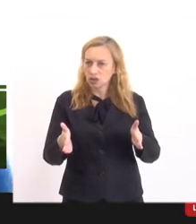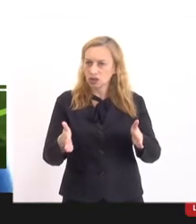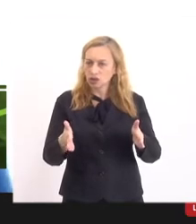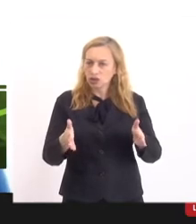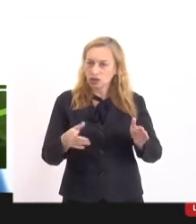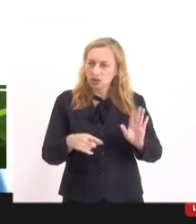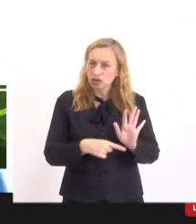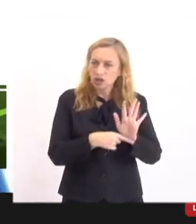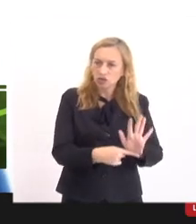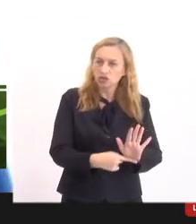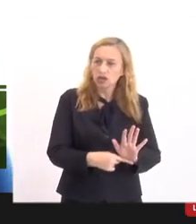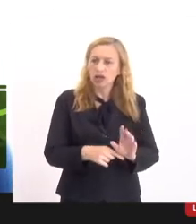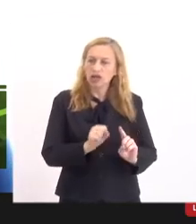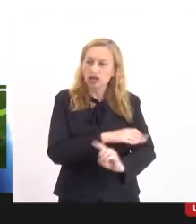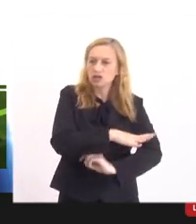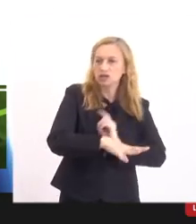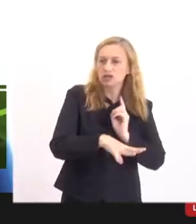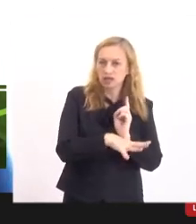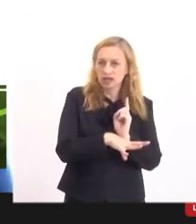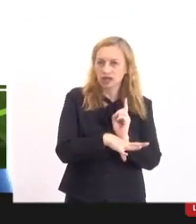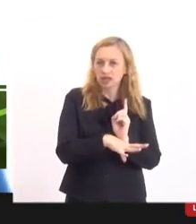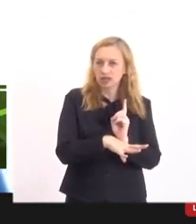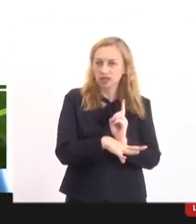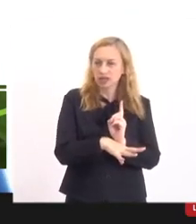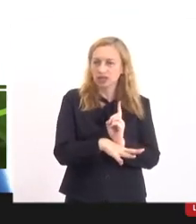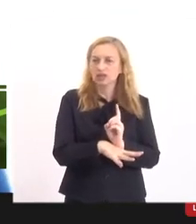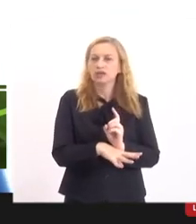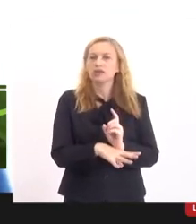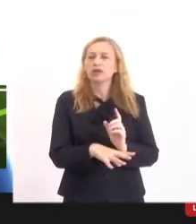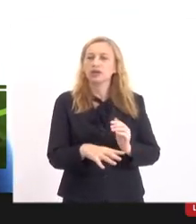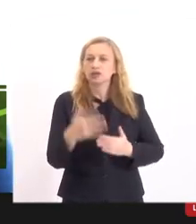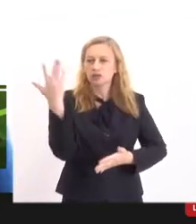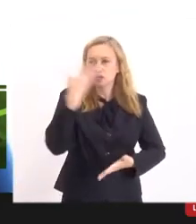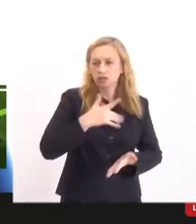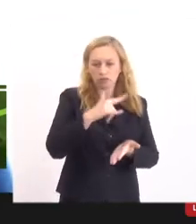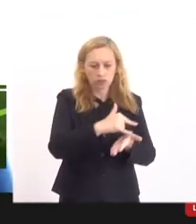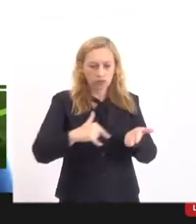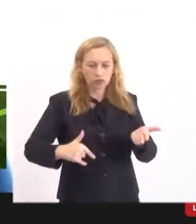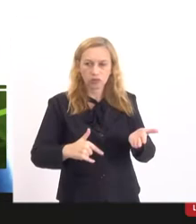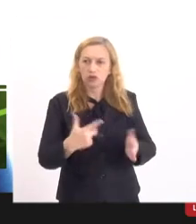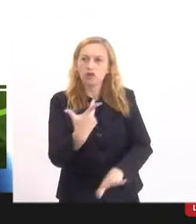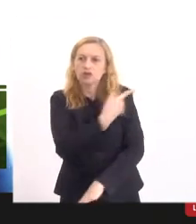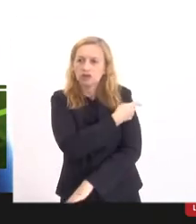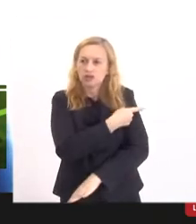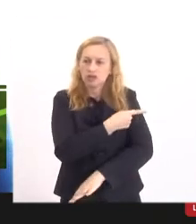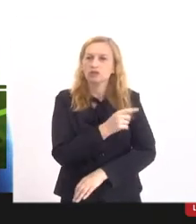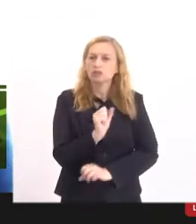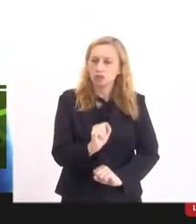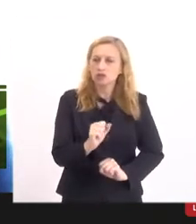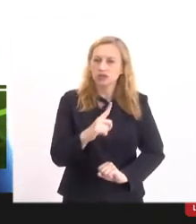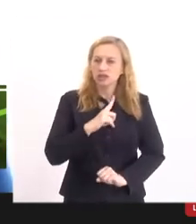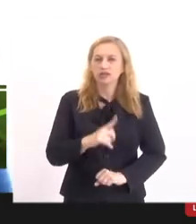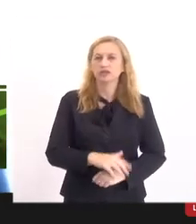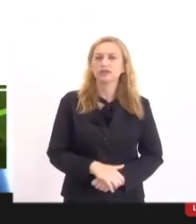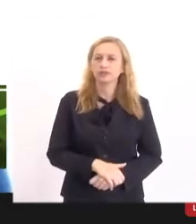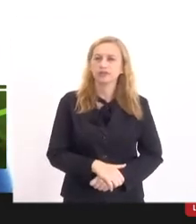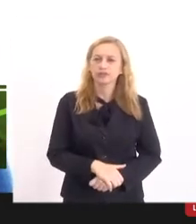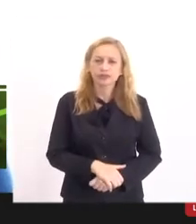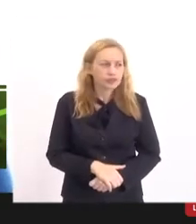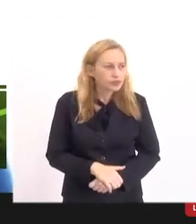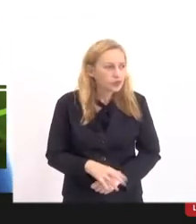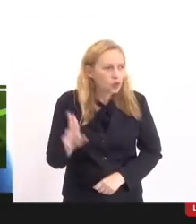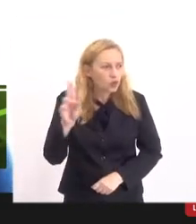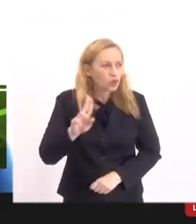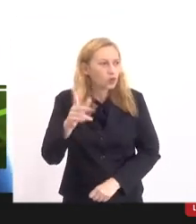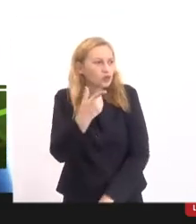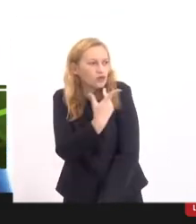sociedade para que a gente amplie os índices de vacinação. Talvez entre os adolescentes e crianças, inclusive, o índice de vacinação